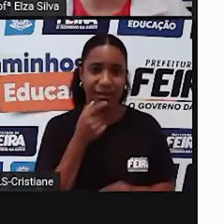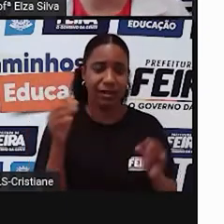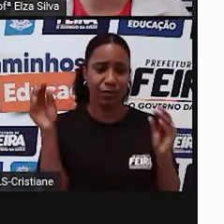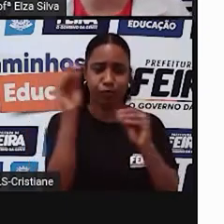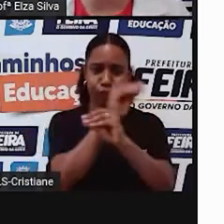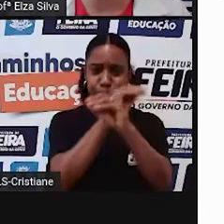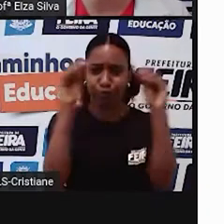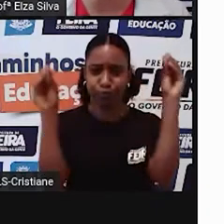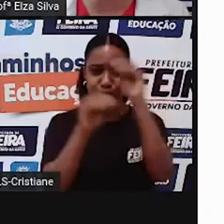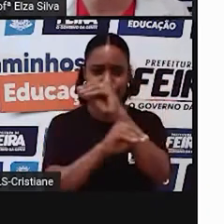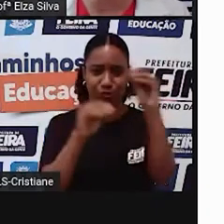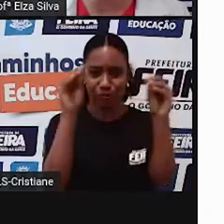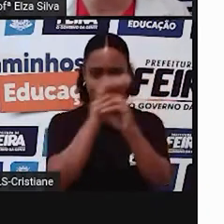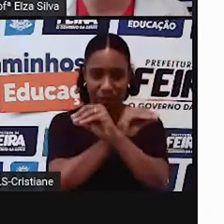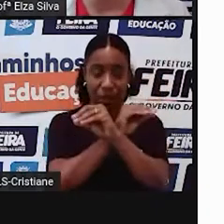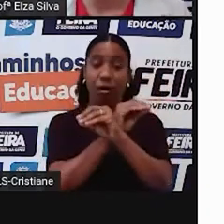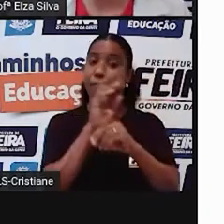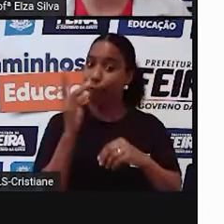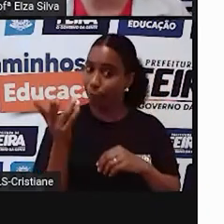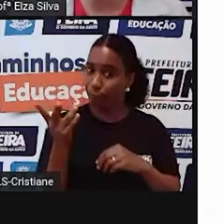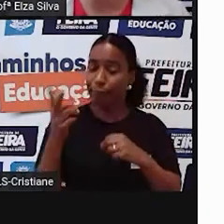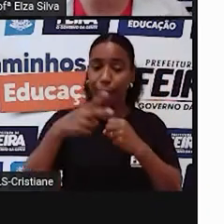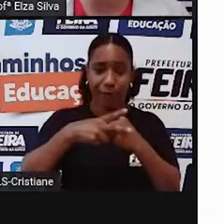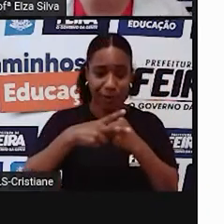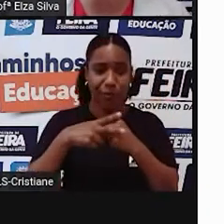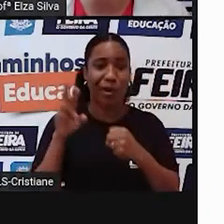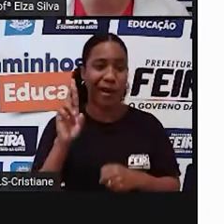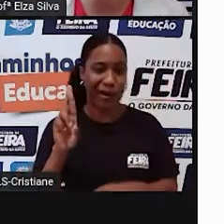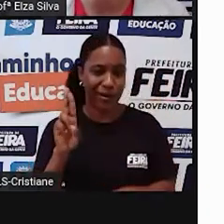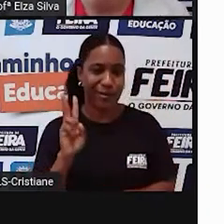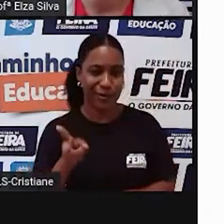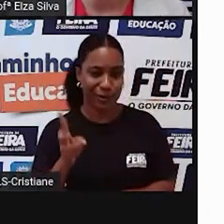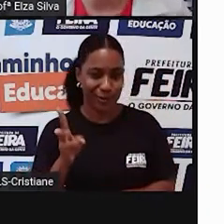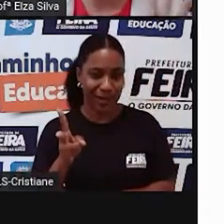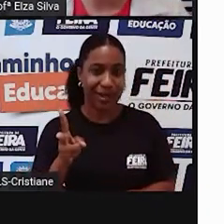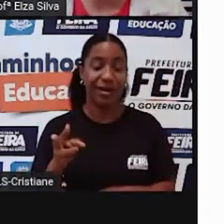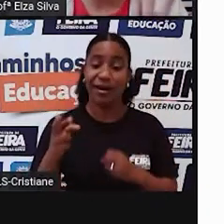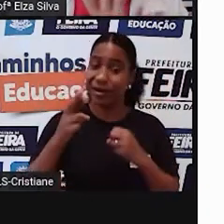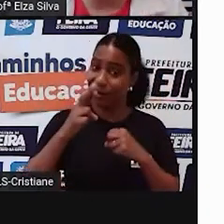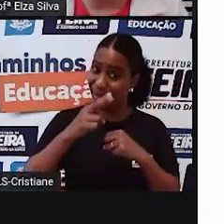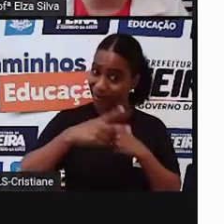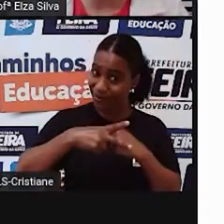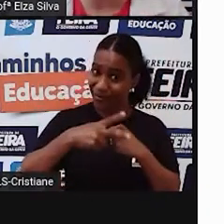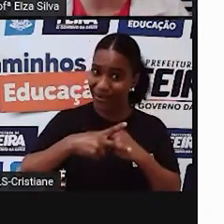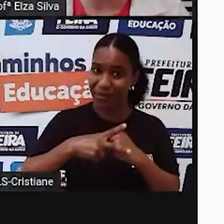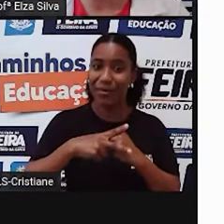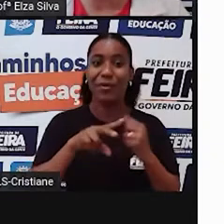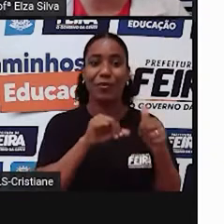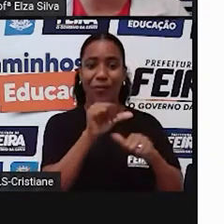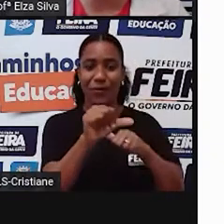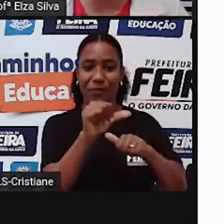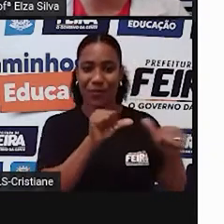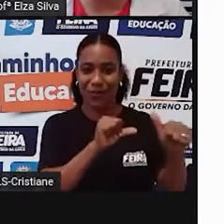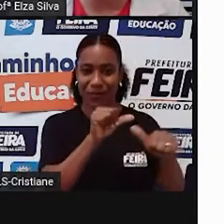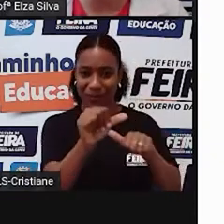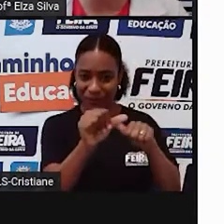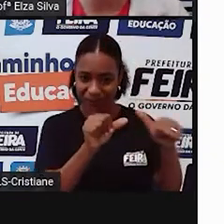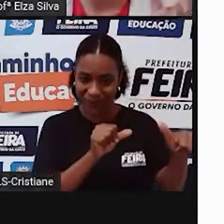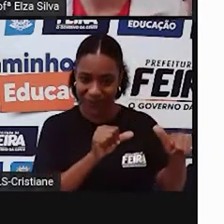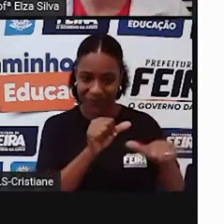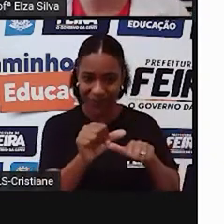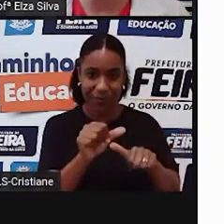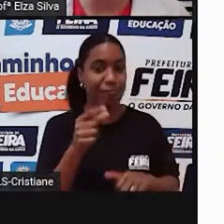Nós temos aqui verbos regulares e verbos irregulares. Então, primeiro nós vamos encaixar em